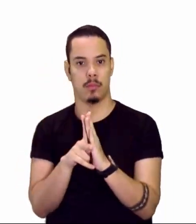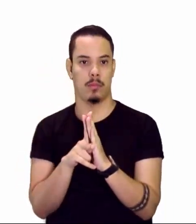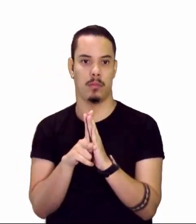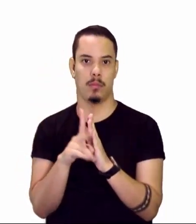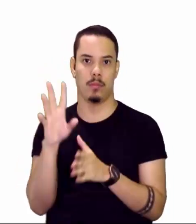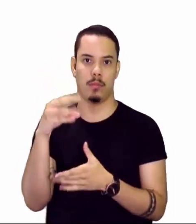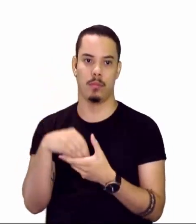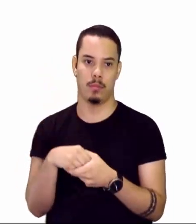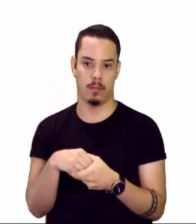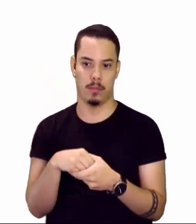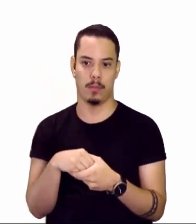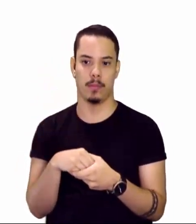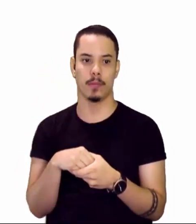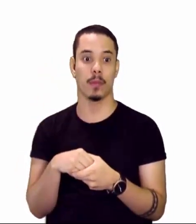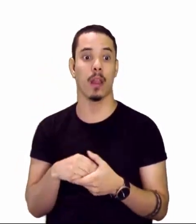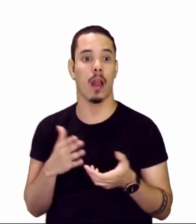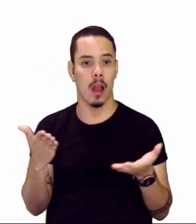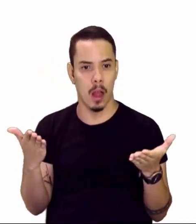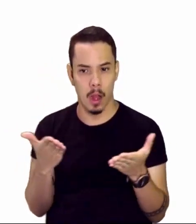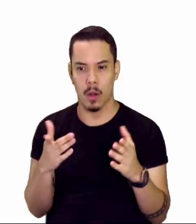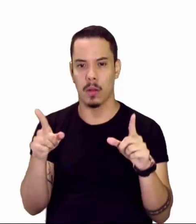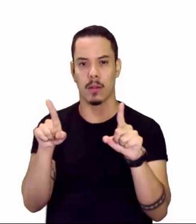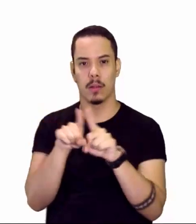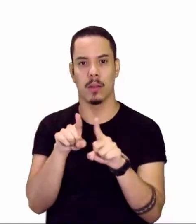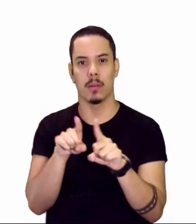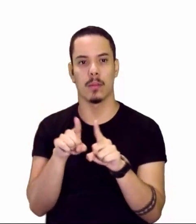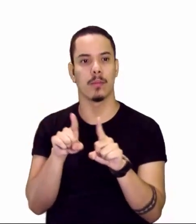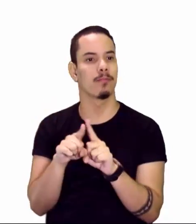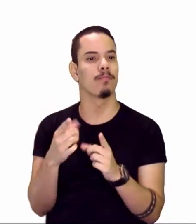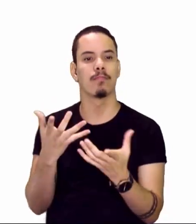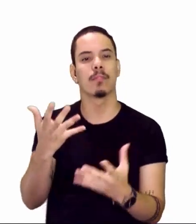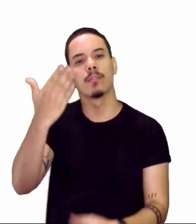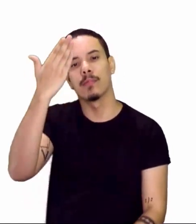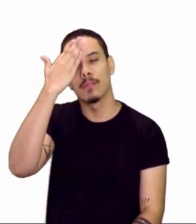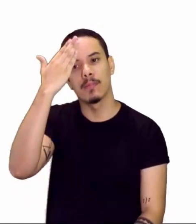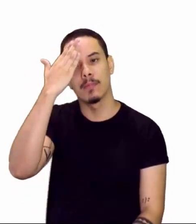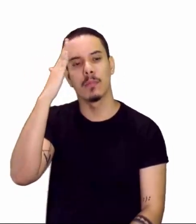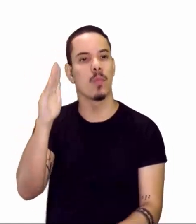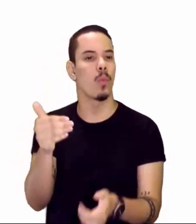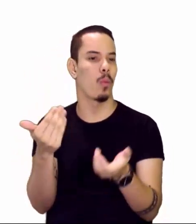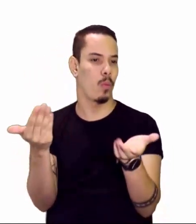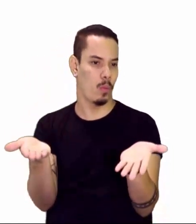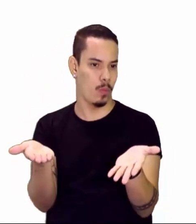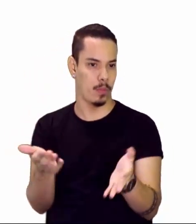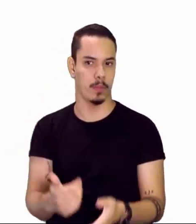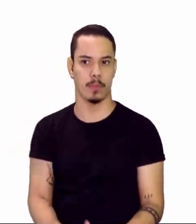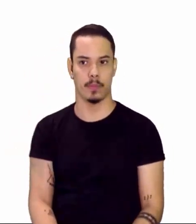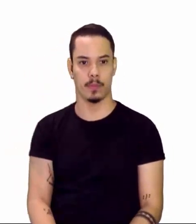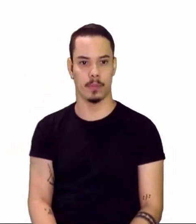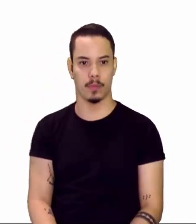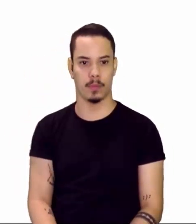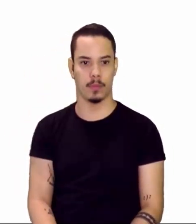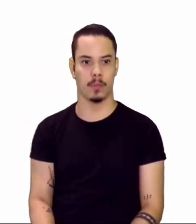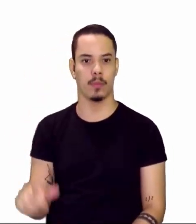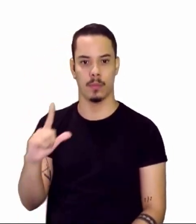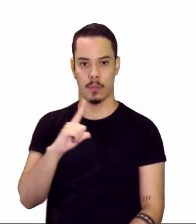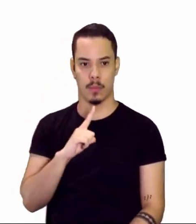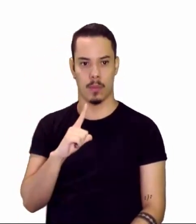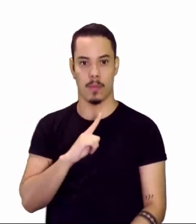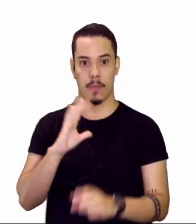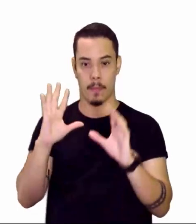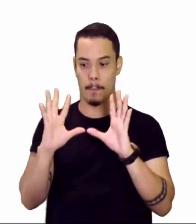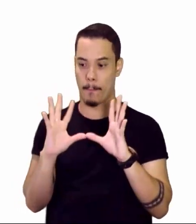moléculas. E agora sim, o que o enunciado quer que você faça? Dentre as